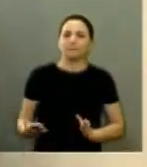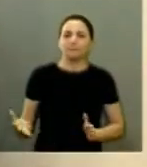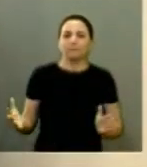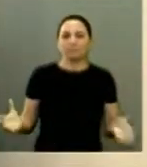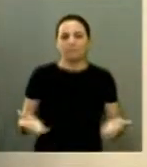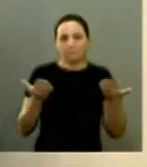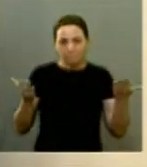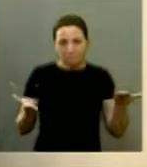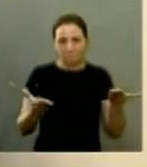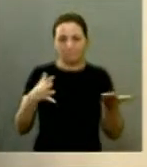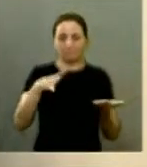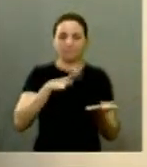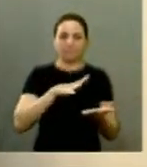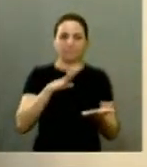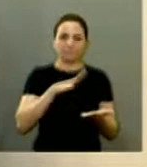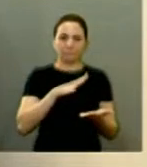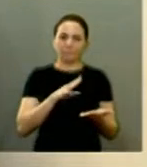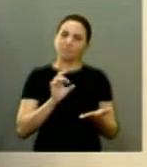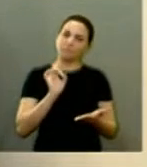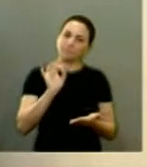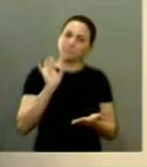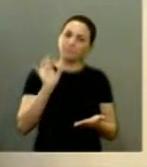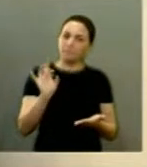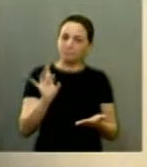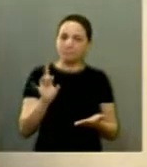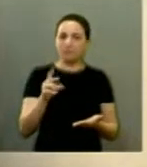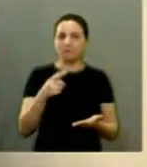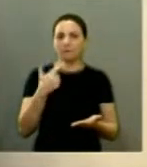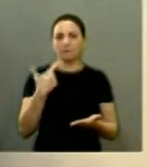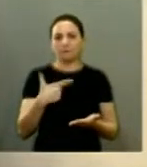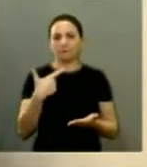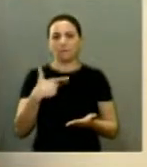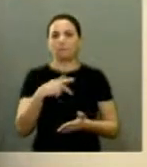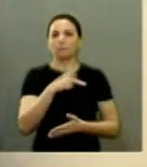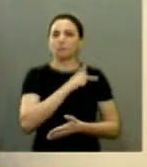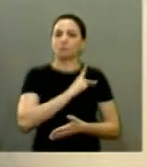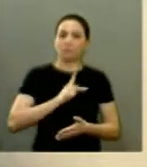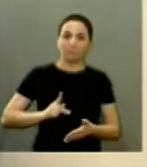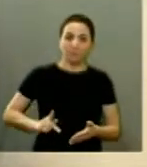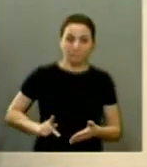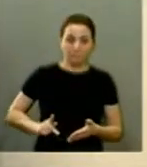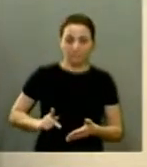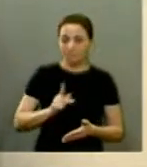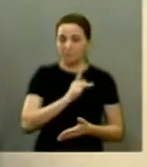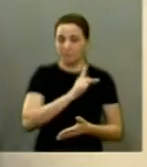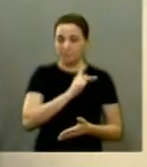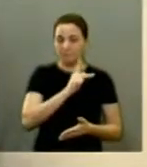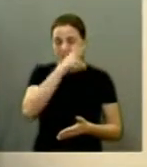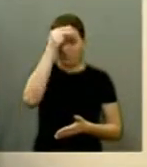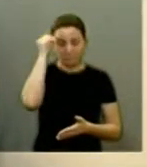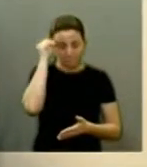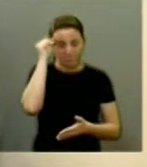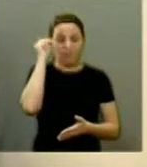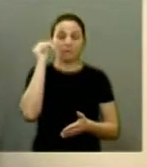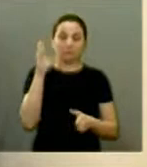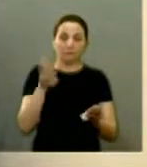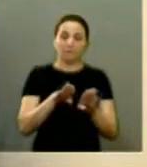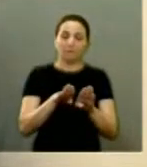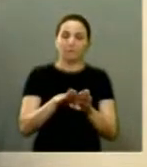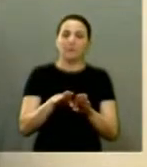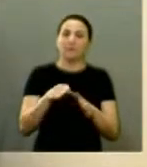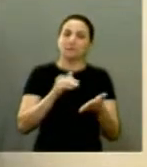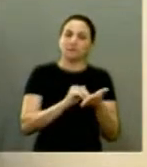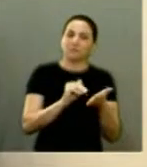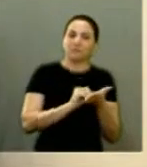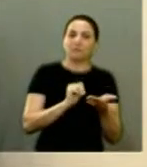né? Em especial o nosso vice-prefeito, com a anuência do prefeito e toda a Secretaria de Trânsito, porque várias